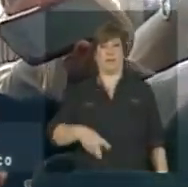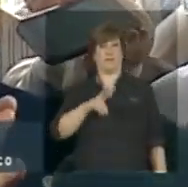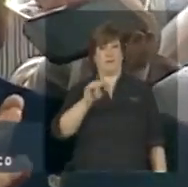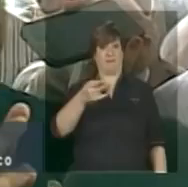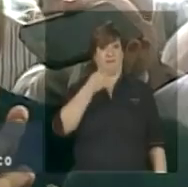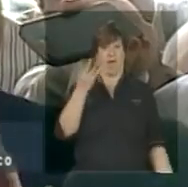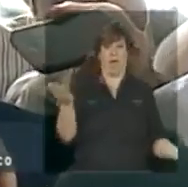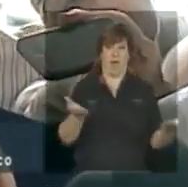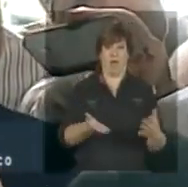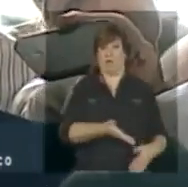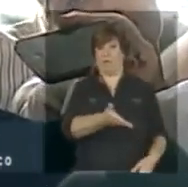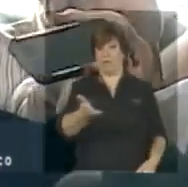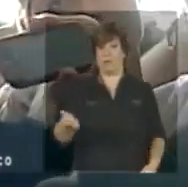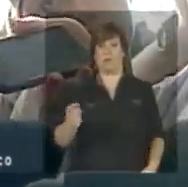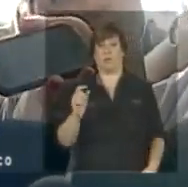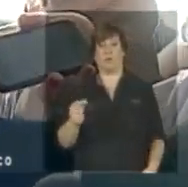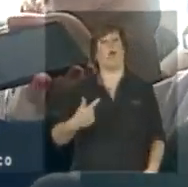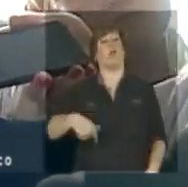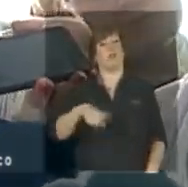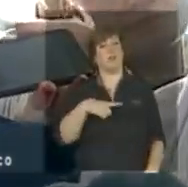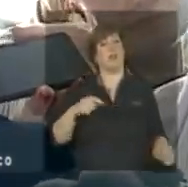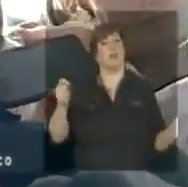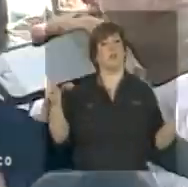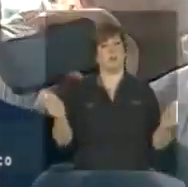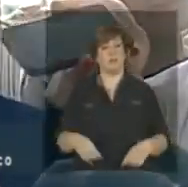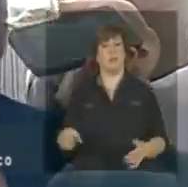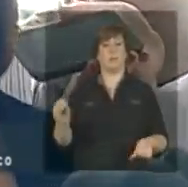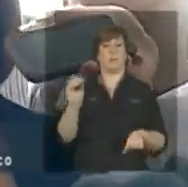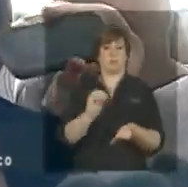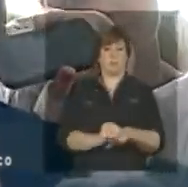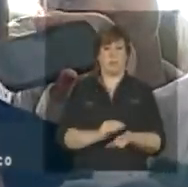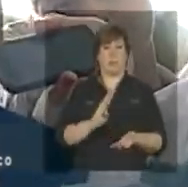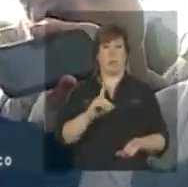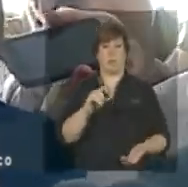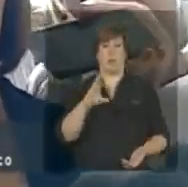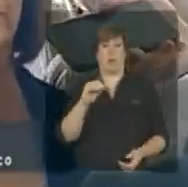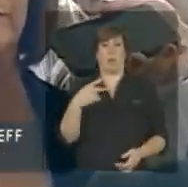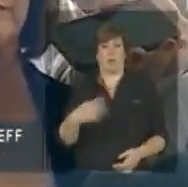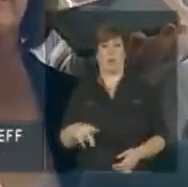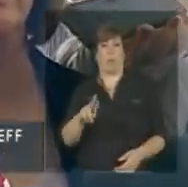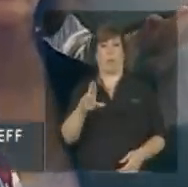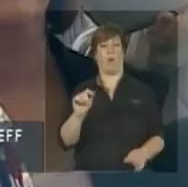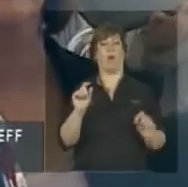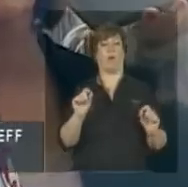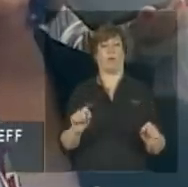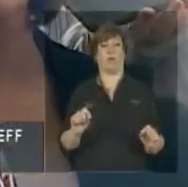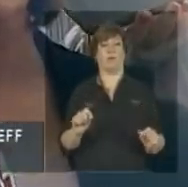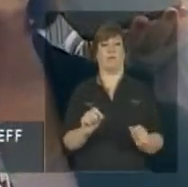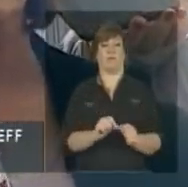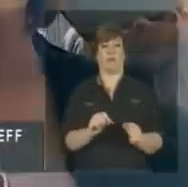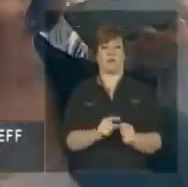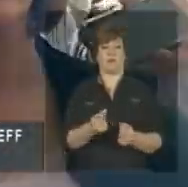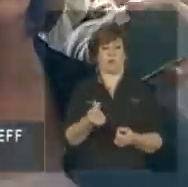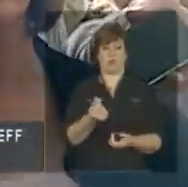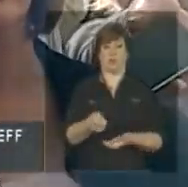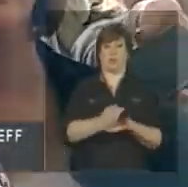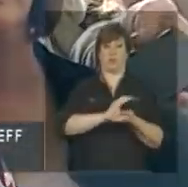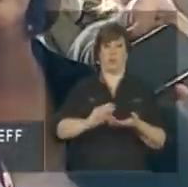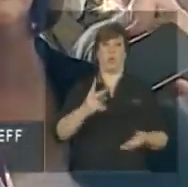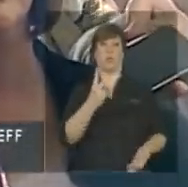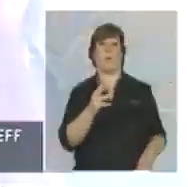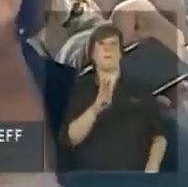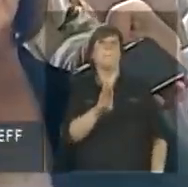falar agora para vocês, nós temos condição de botar o bloco na rua e encaminhar o investimento de